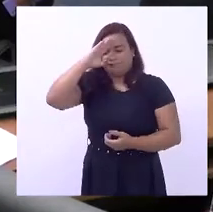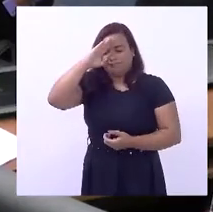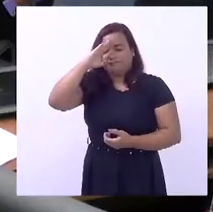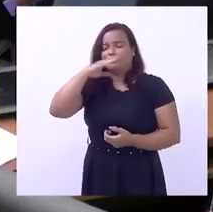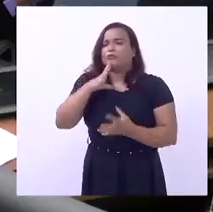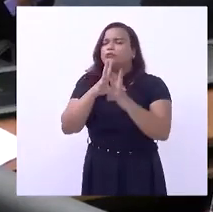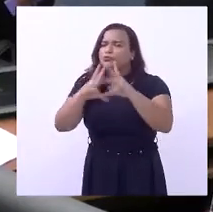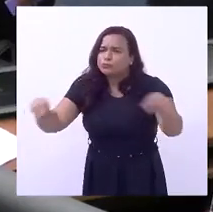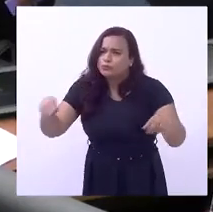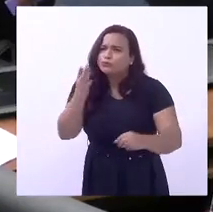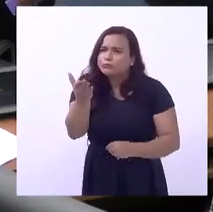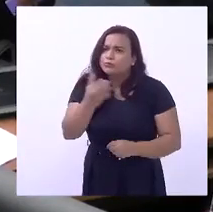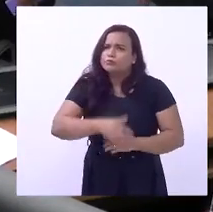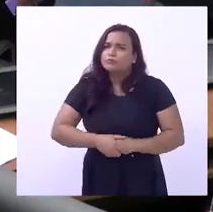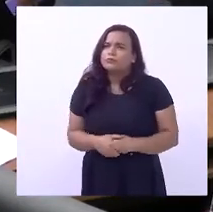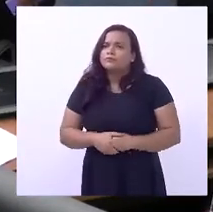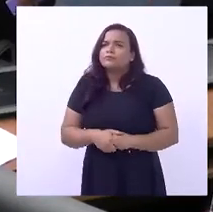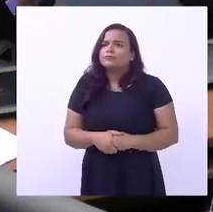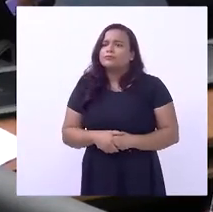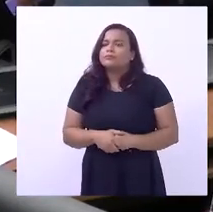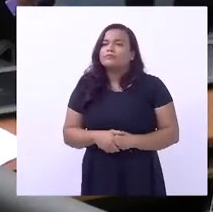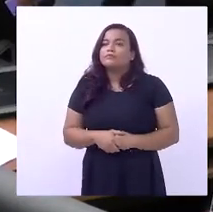Ficou bonito.